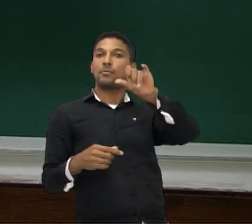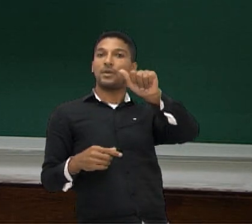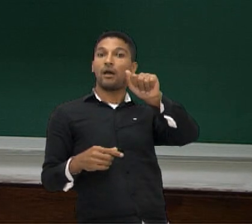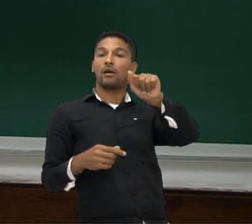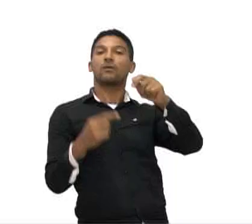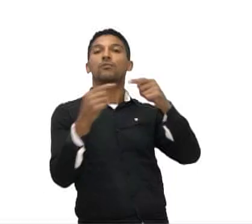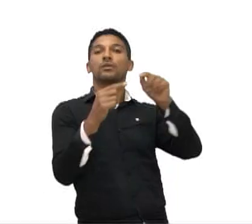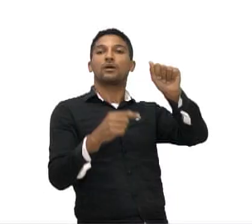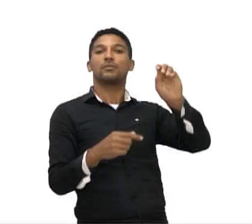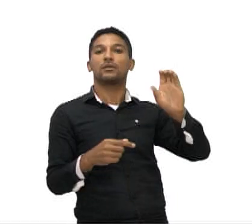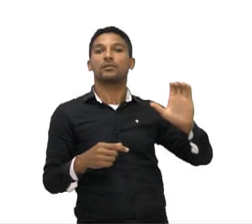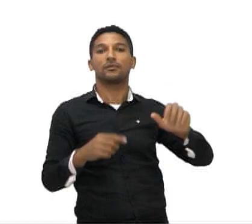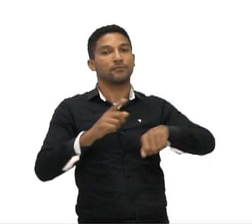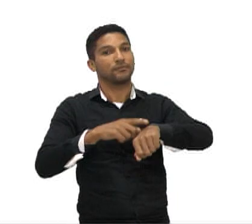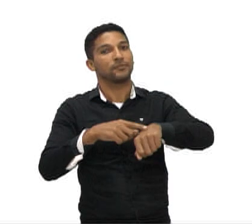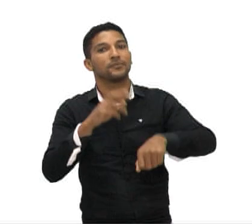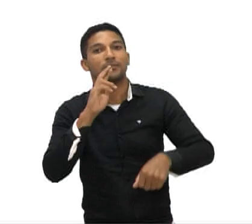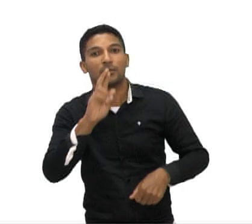daqui a pouco.